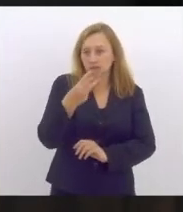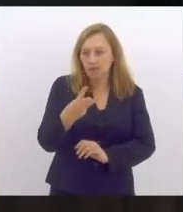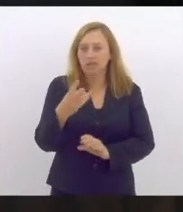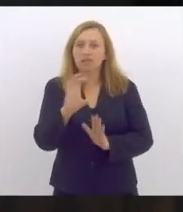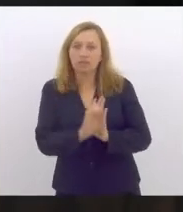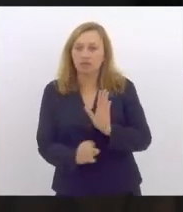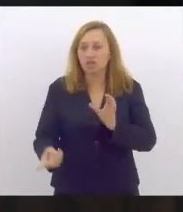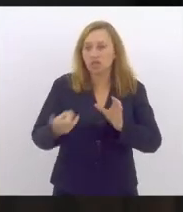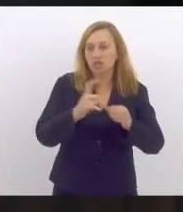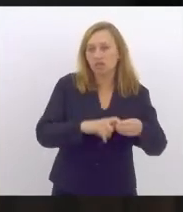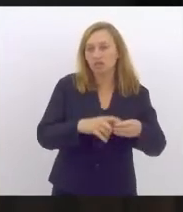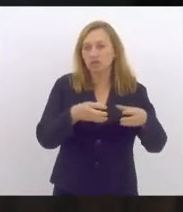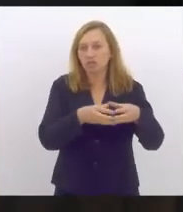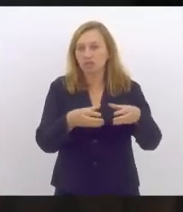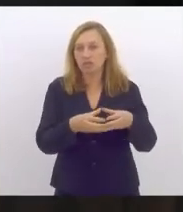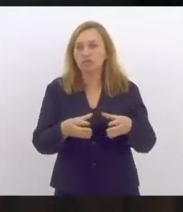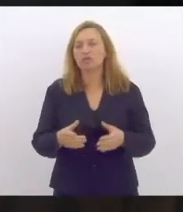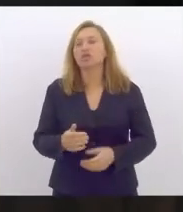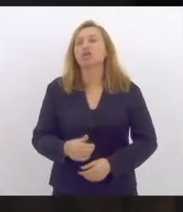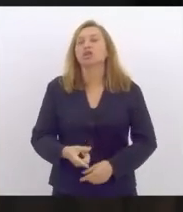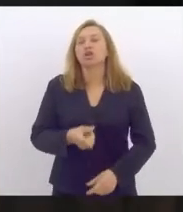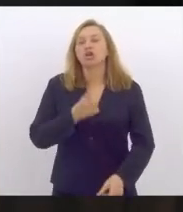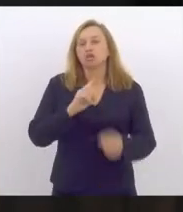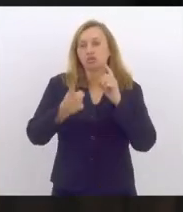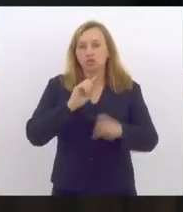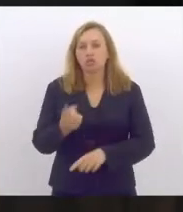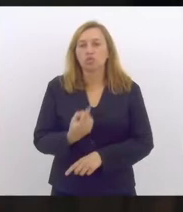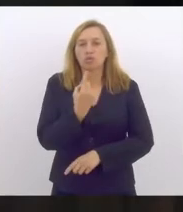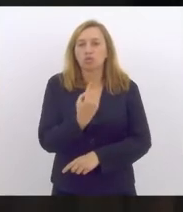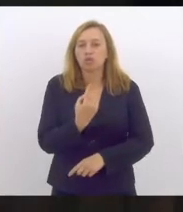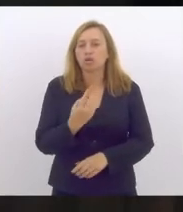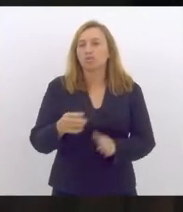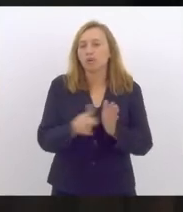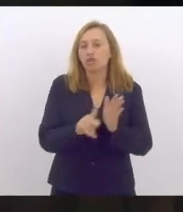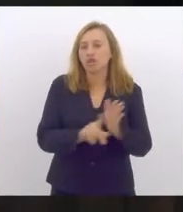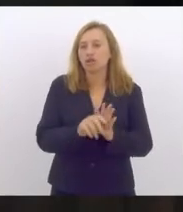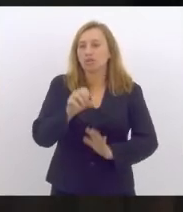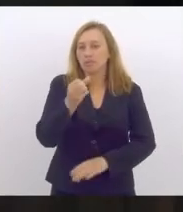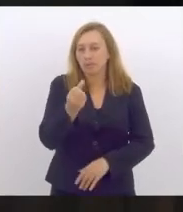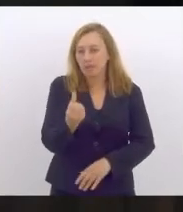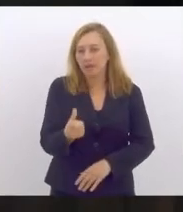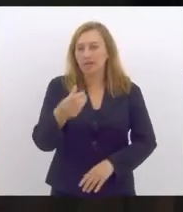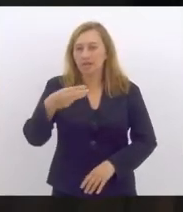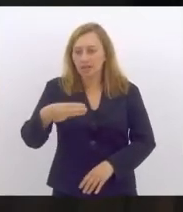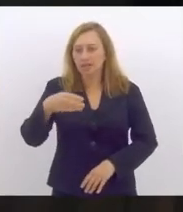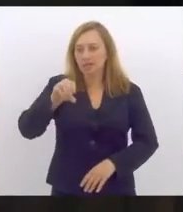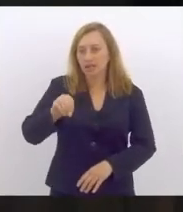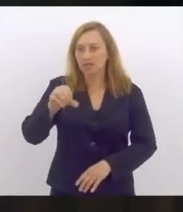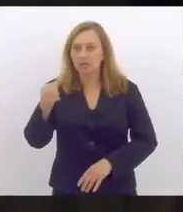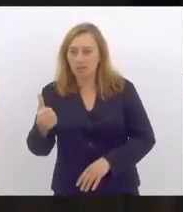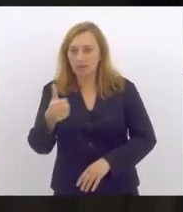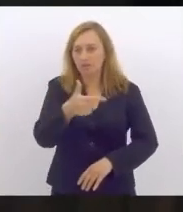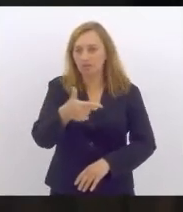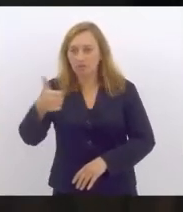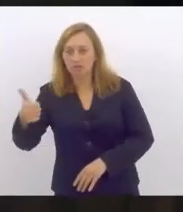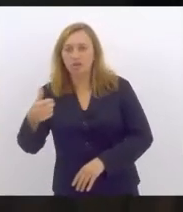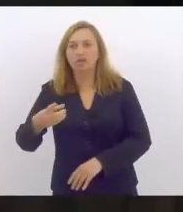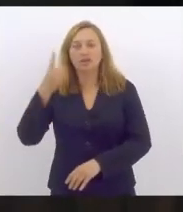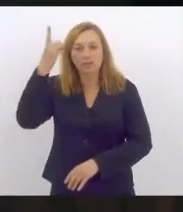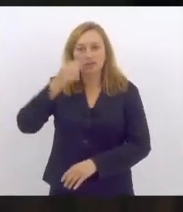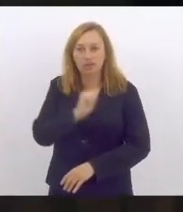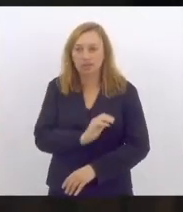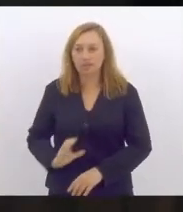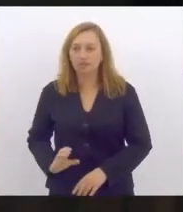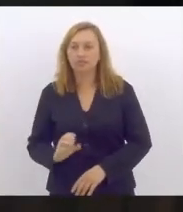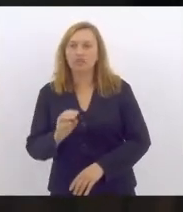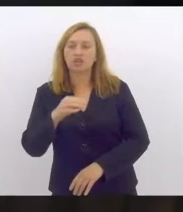e retorna às comissões. Em regime de urgência em discussão, única projeto de lei 6306 de 22, de autoria do deputado André Siciliano